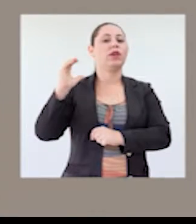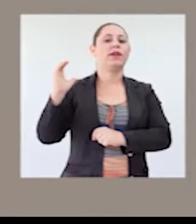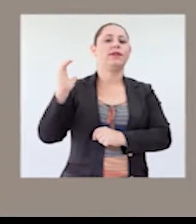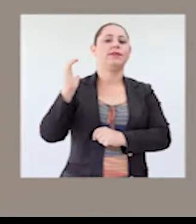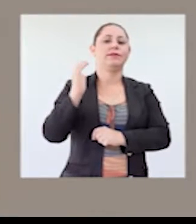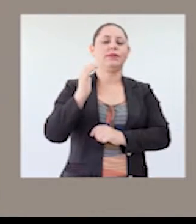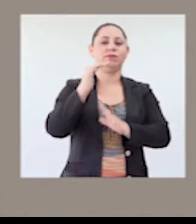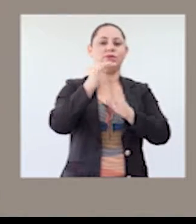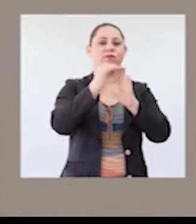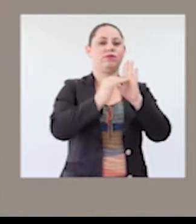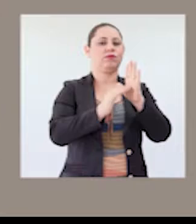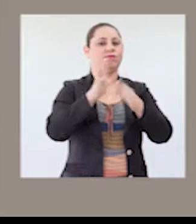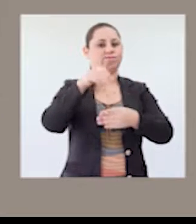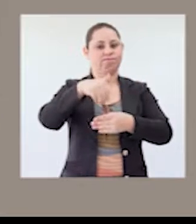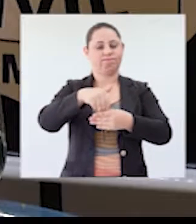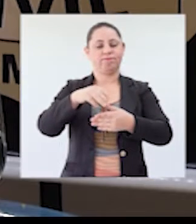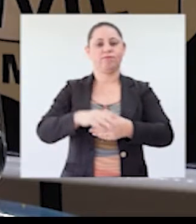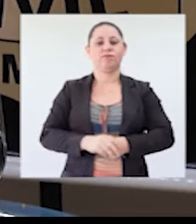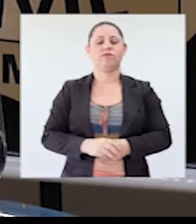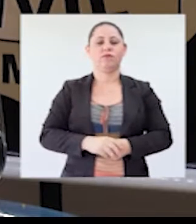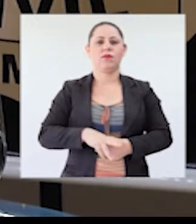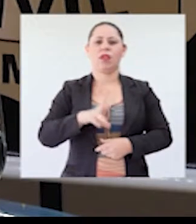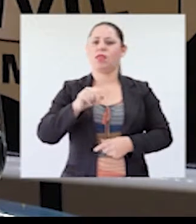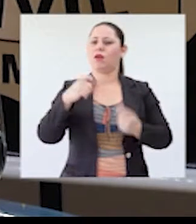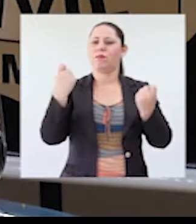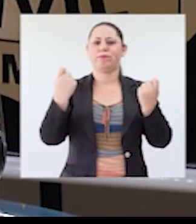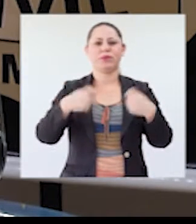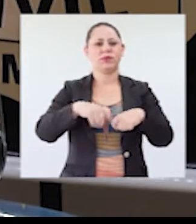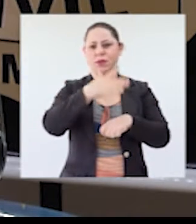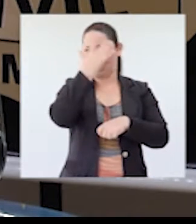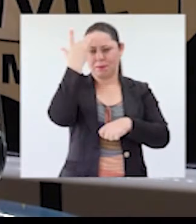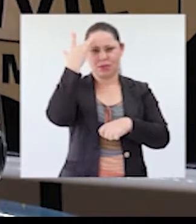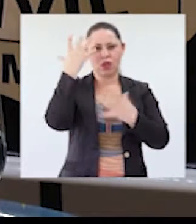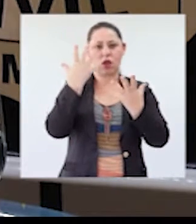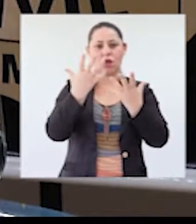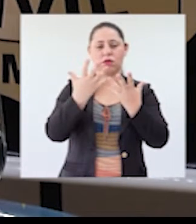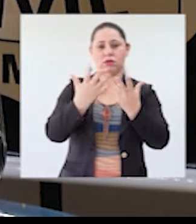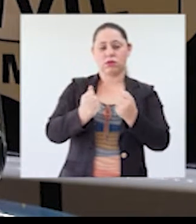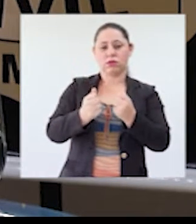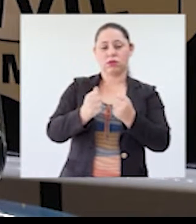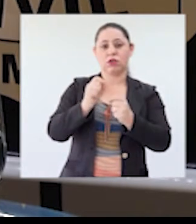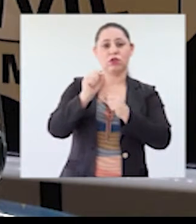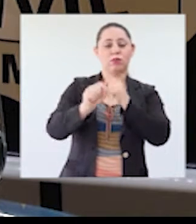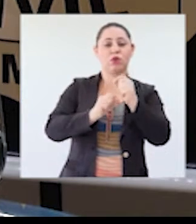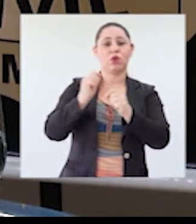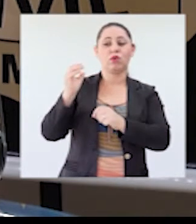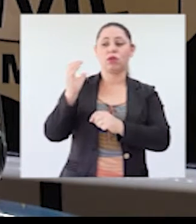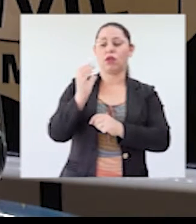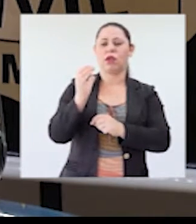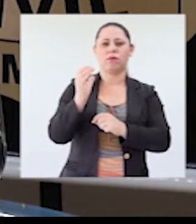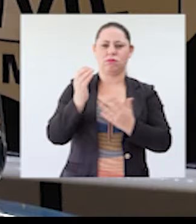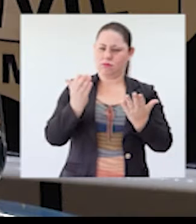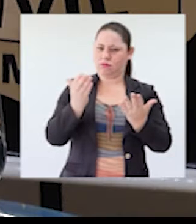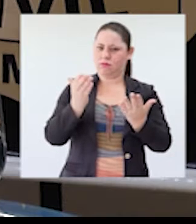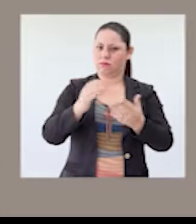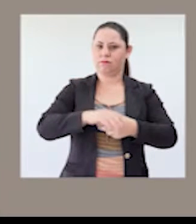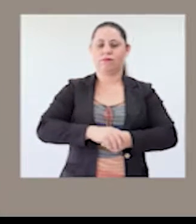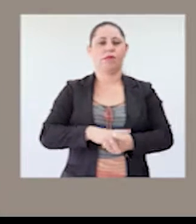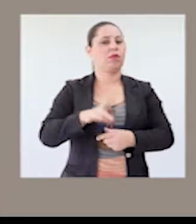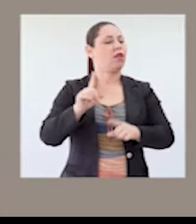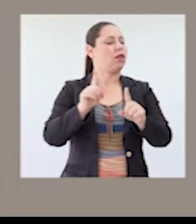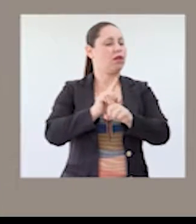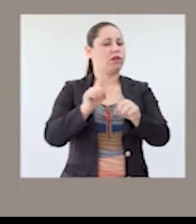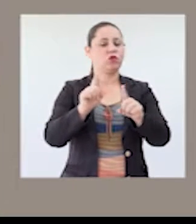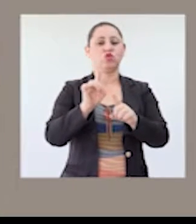penas do crime eleitoral. E não é necessário que o eleitor aceite a oferta para se caracterizar o crime?